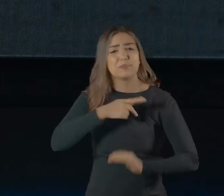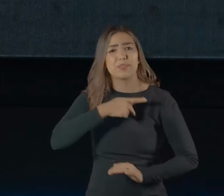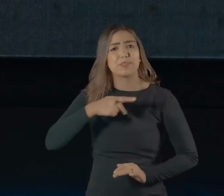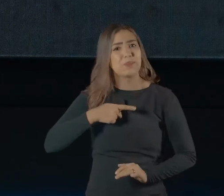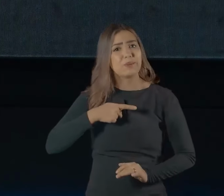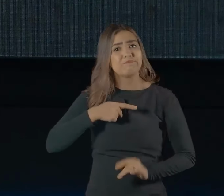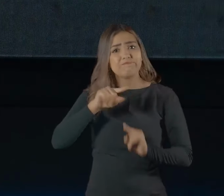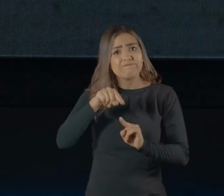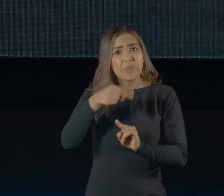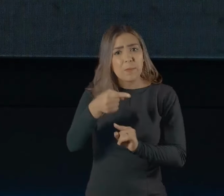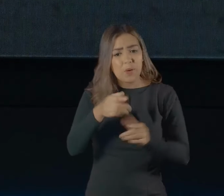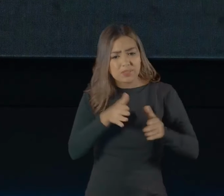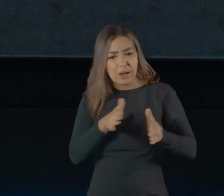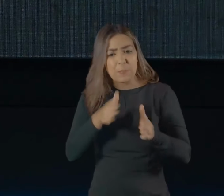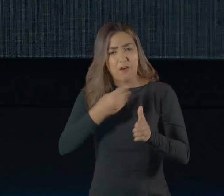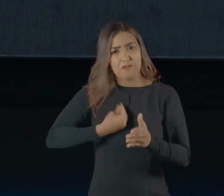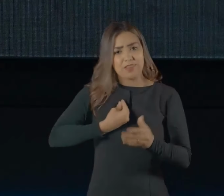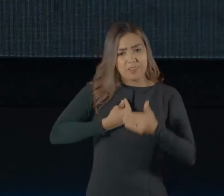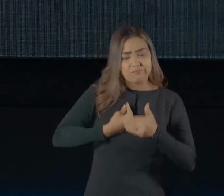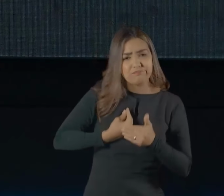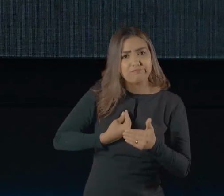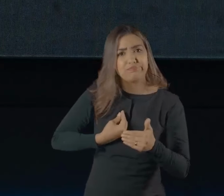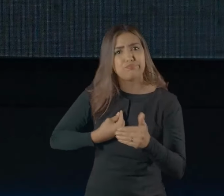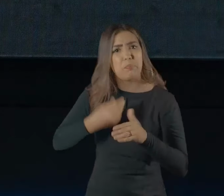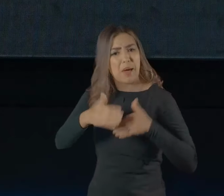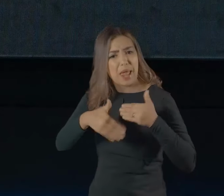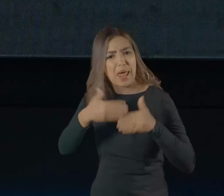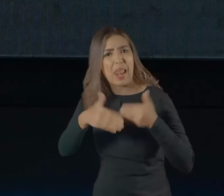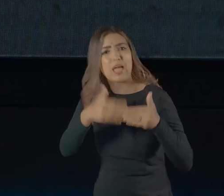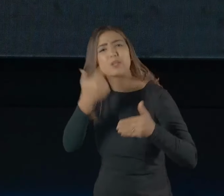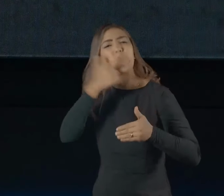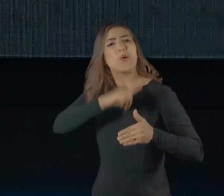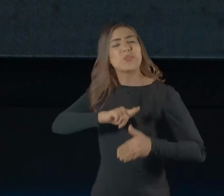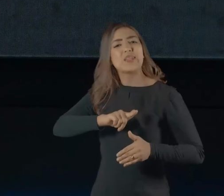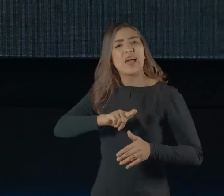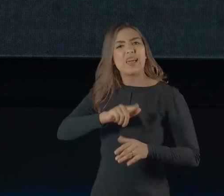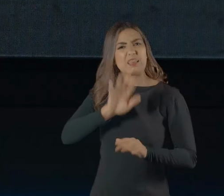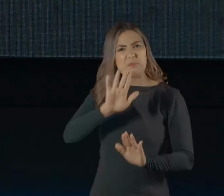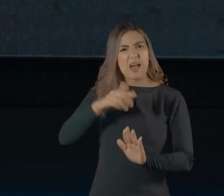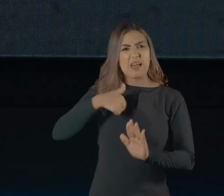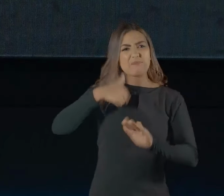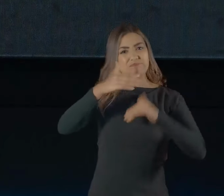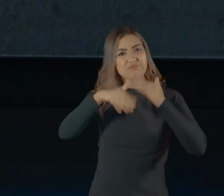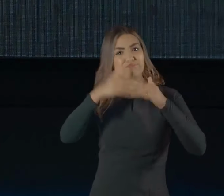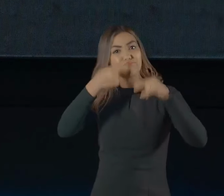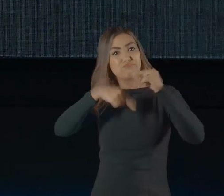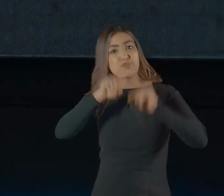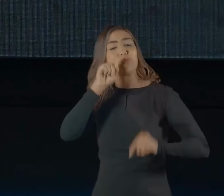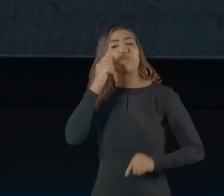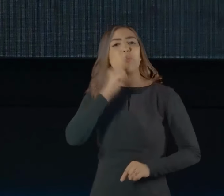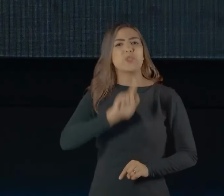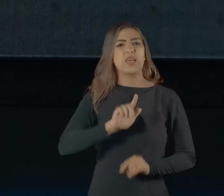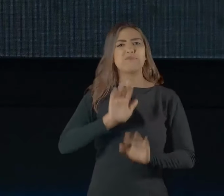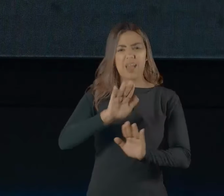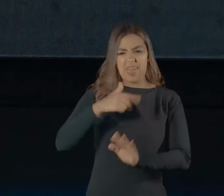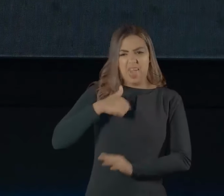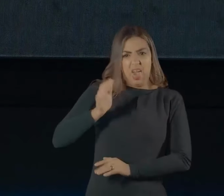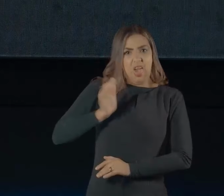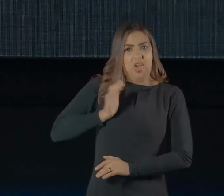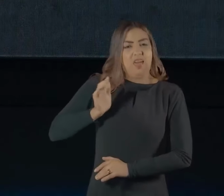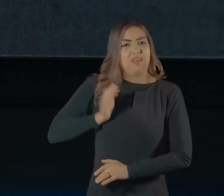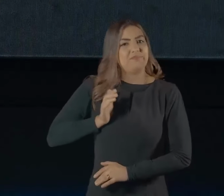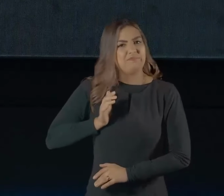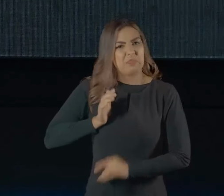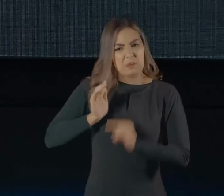A maior prosperidade que Deus me deu não foi dinheiro, foram vidas, foi salvação de vidas, foi